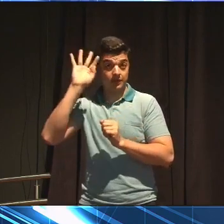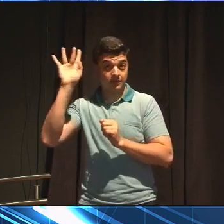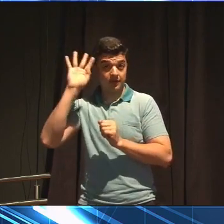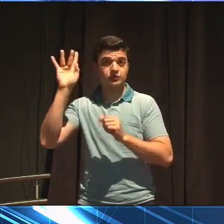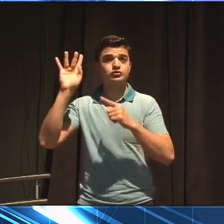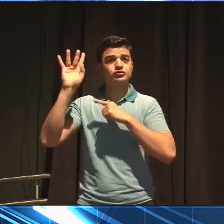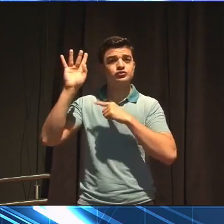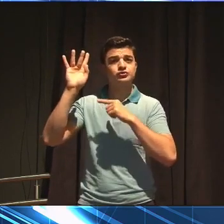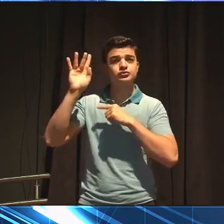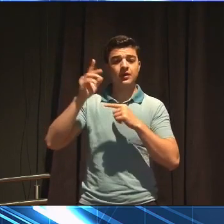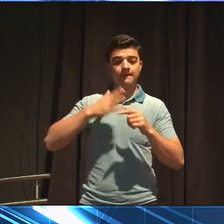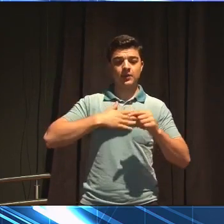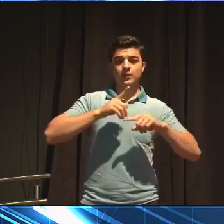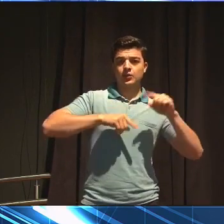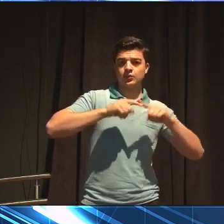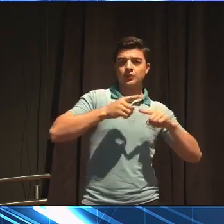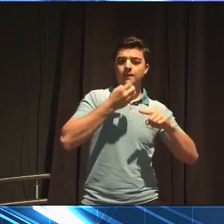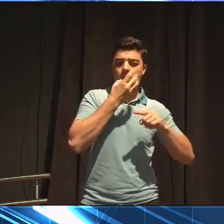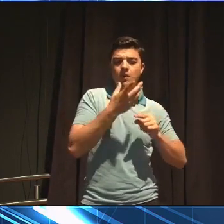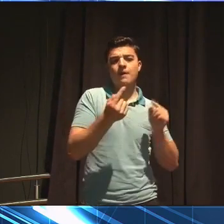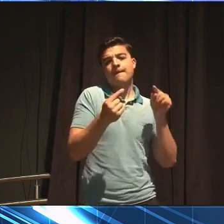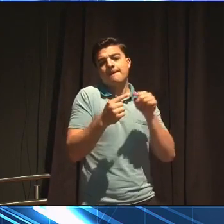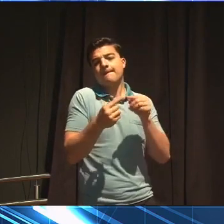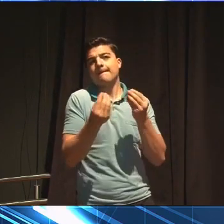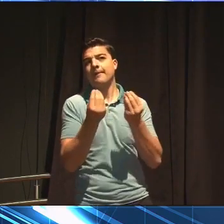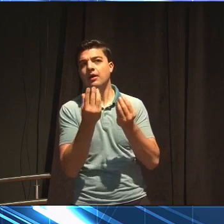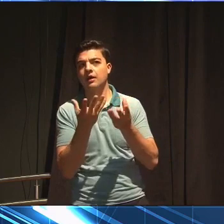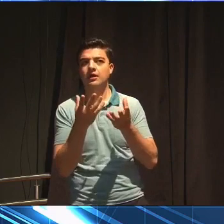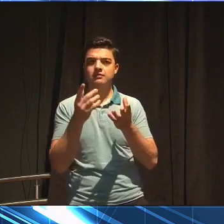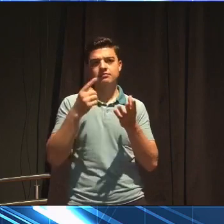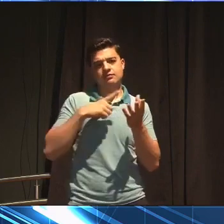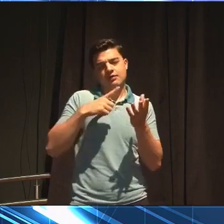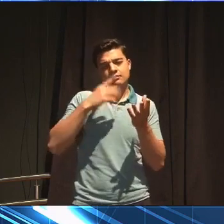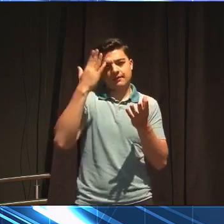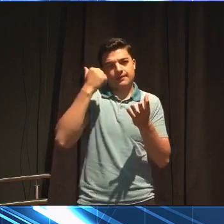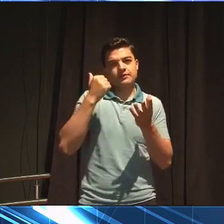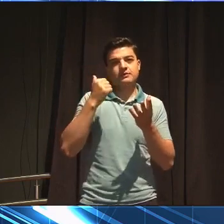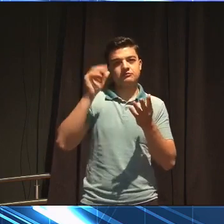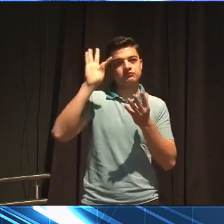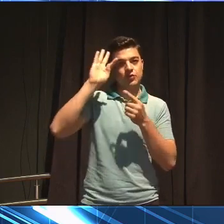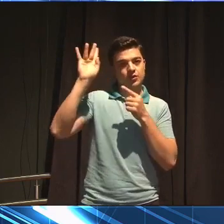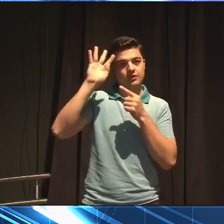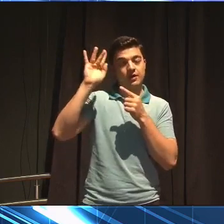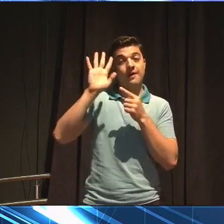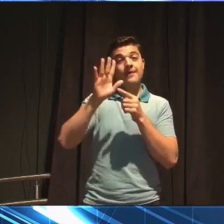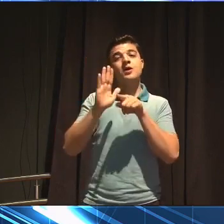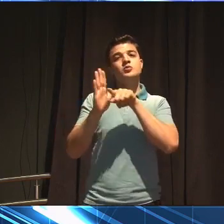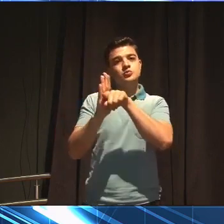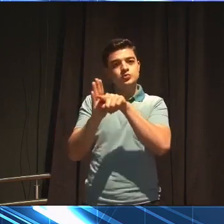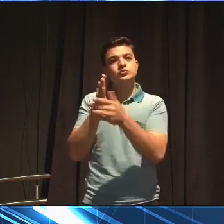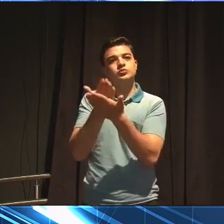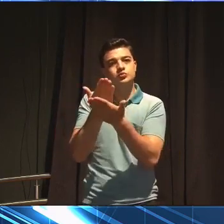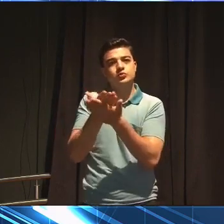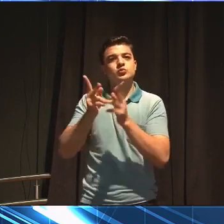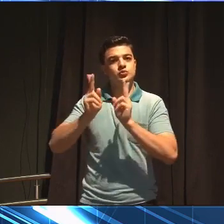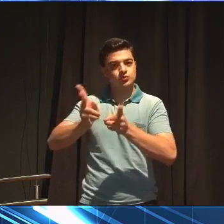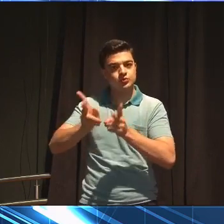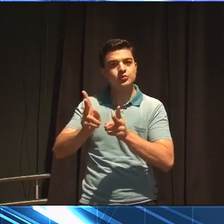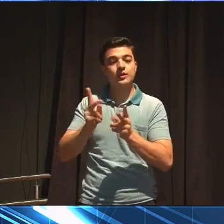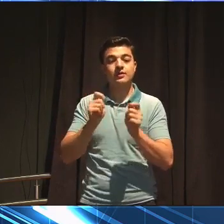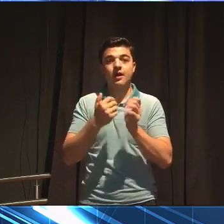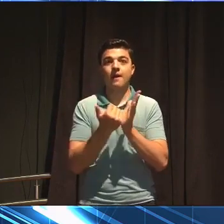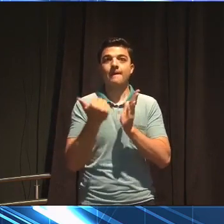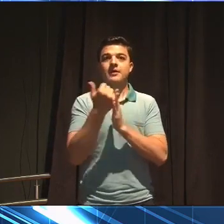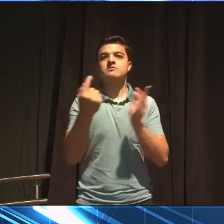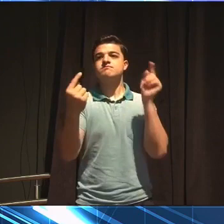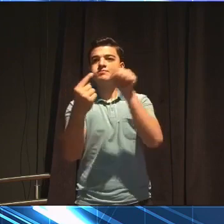uso dos nossos produtos, as investigações precisam continuar, porque o nosso produto ele é dedicado a seres